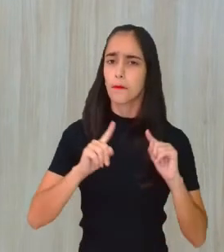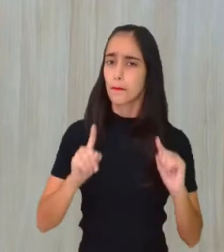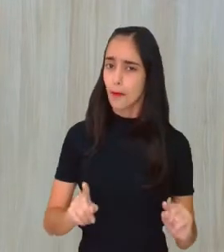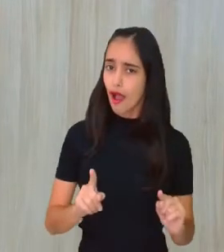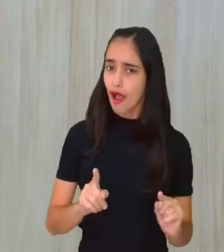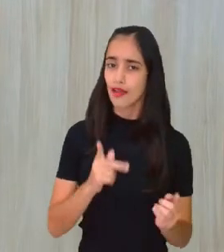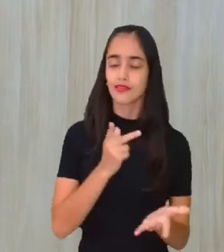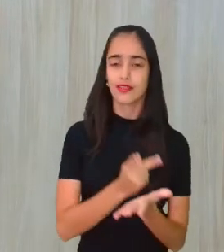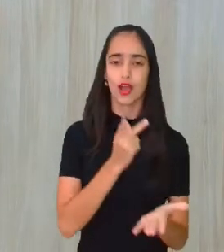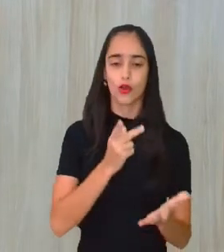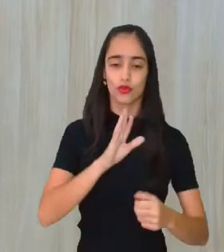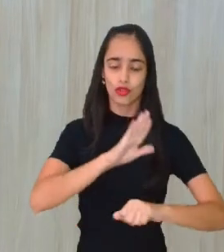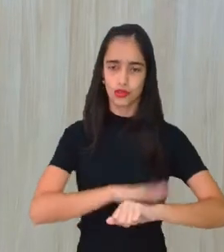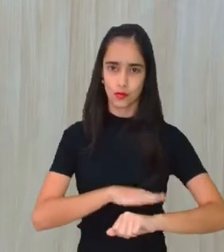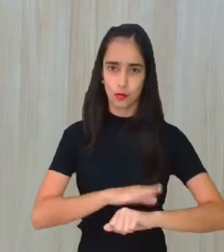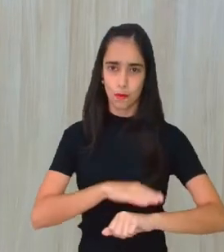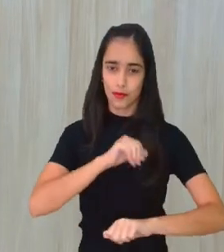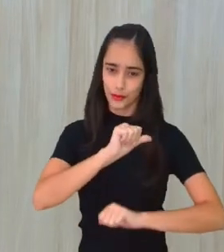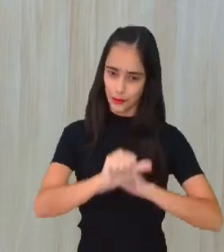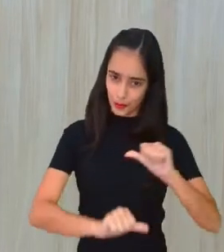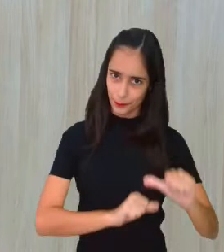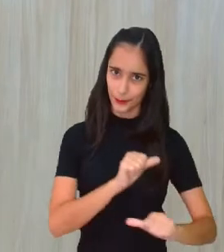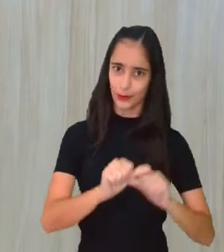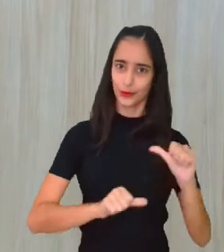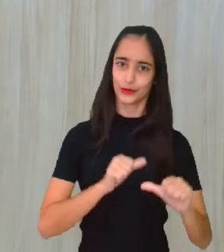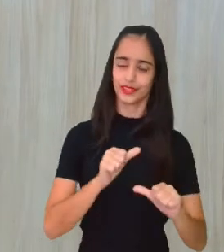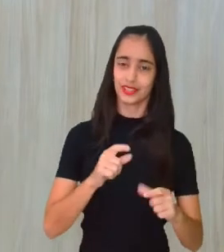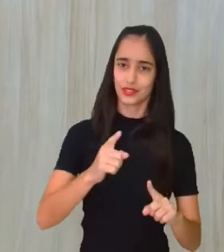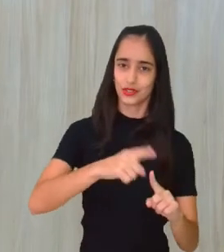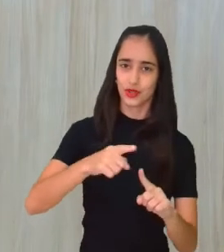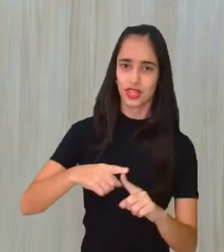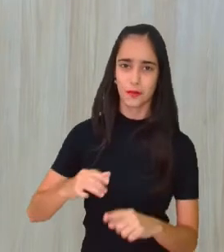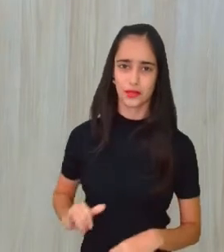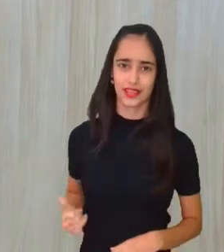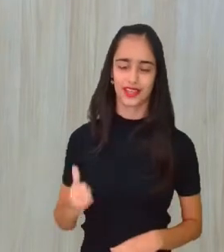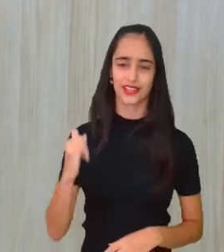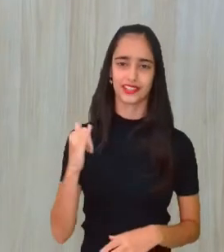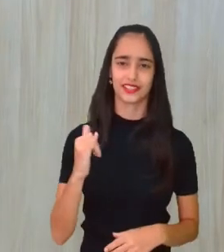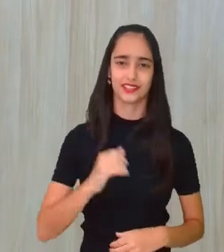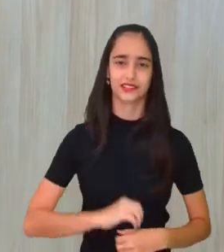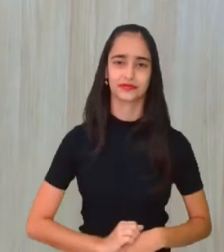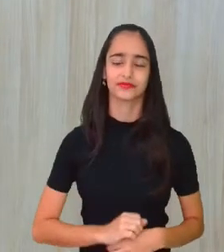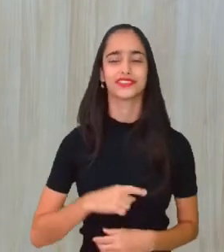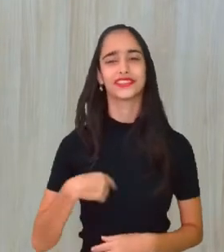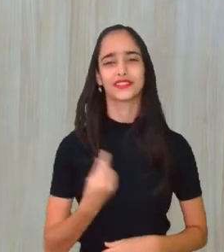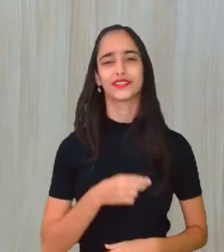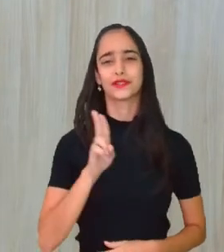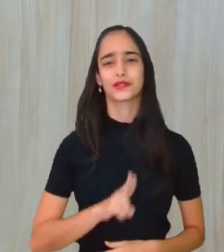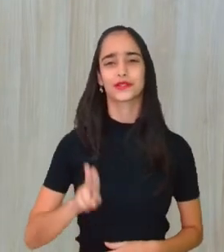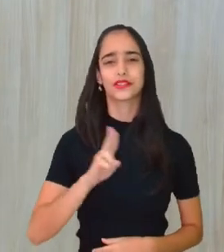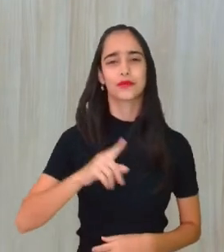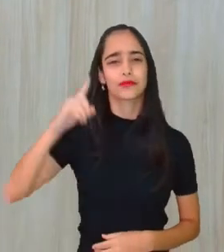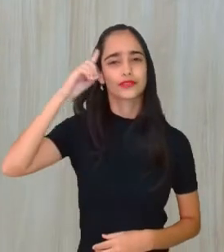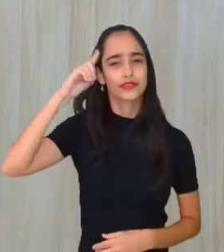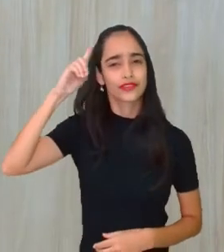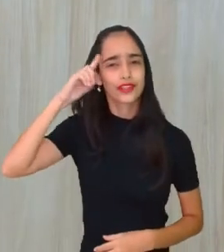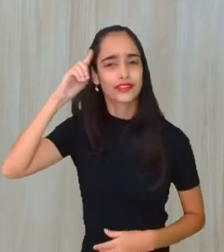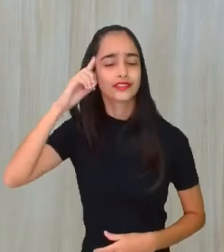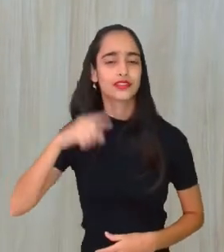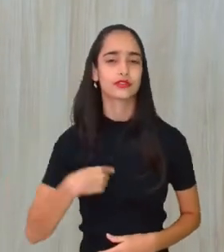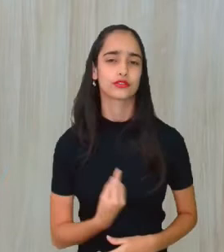realmente naquele momento uma transformação de energia e utilizamos diariamente no nosso dia a